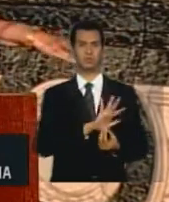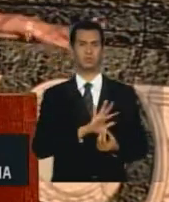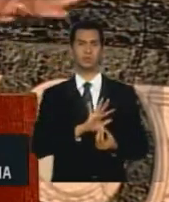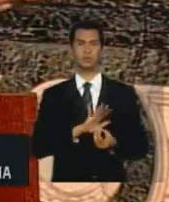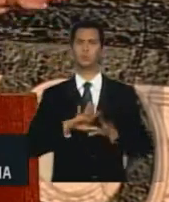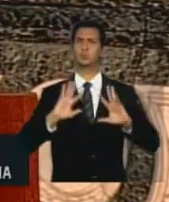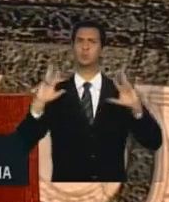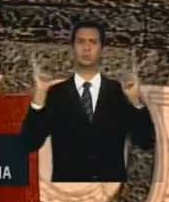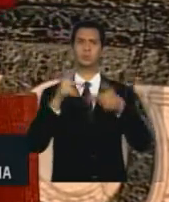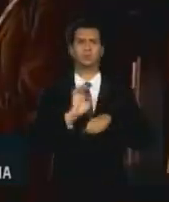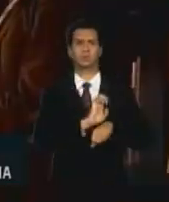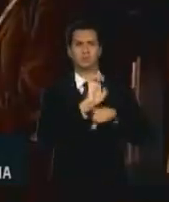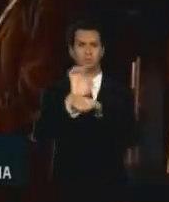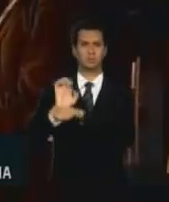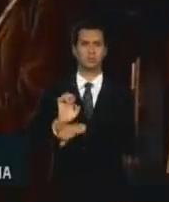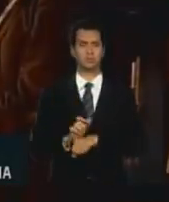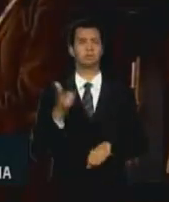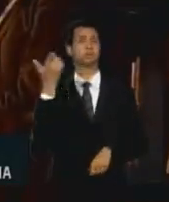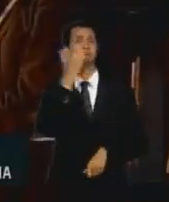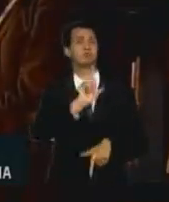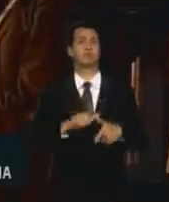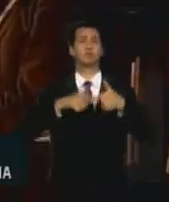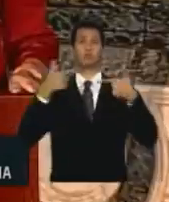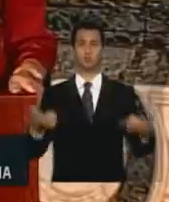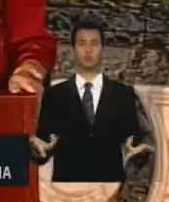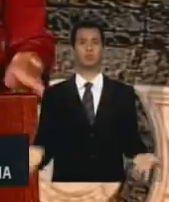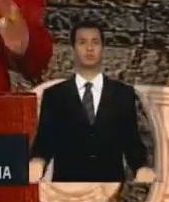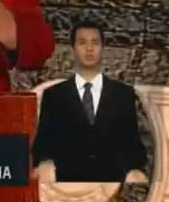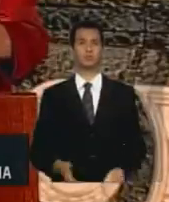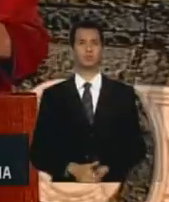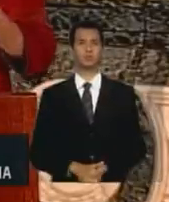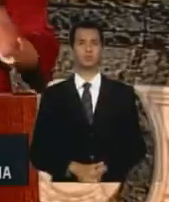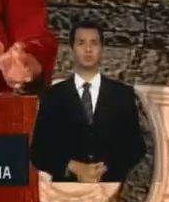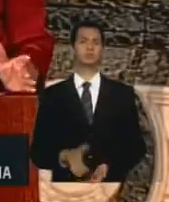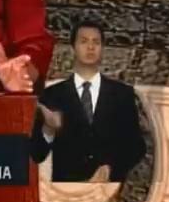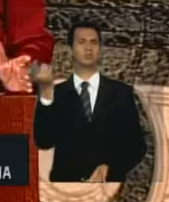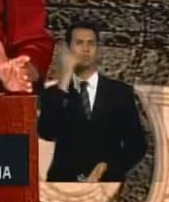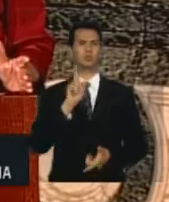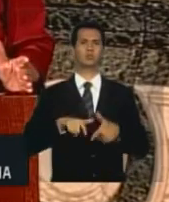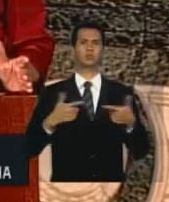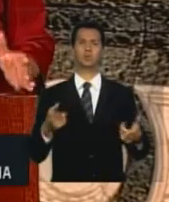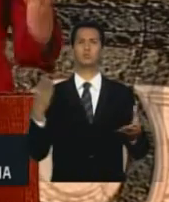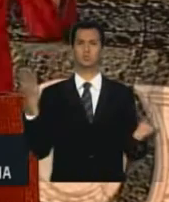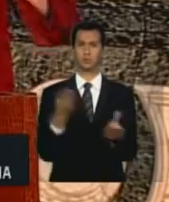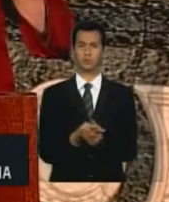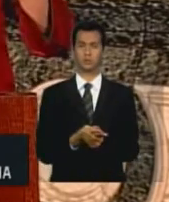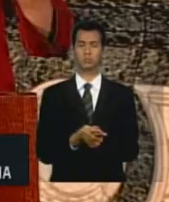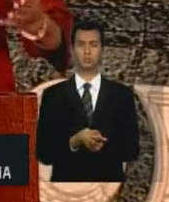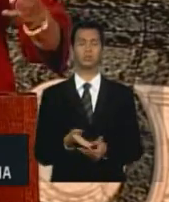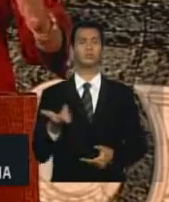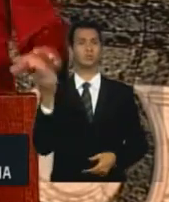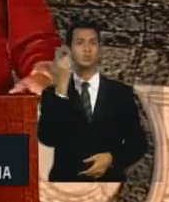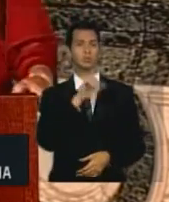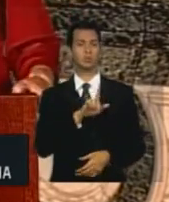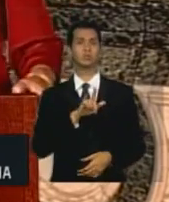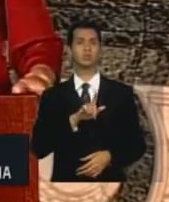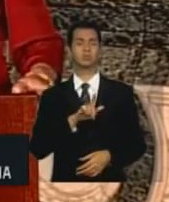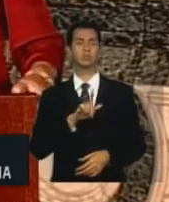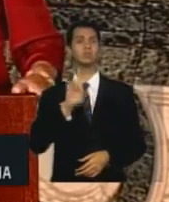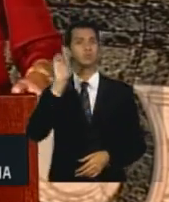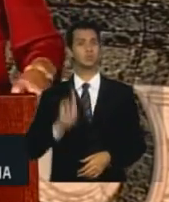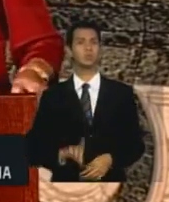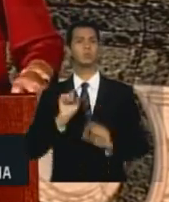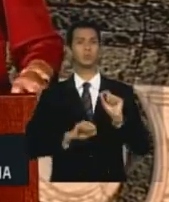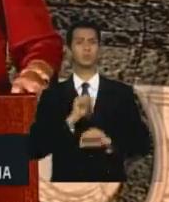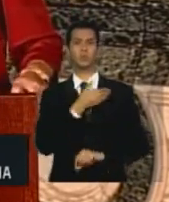demais empresas tinham ganho esse processo e tinham obtido que o